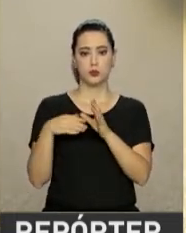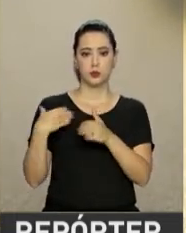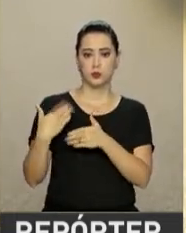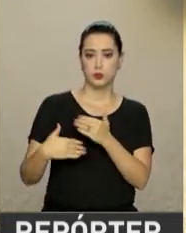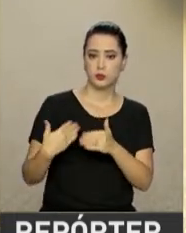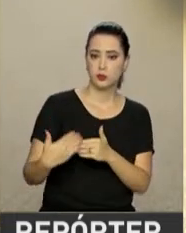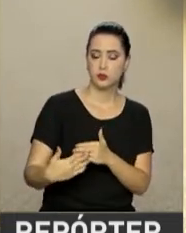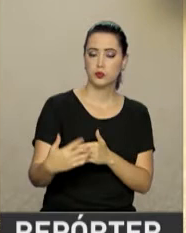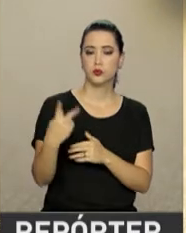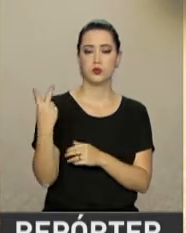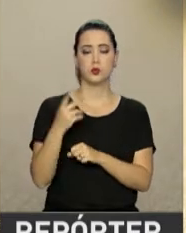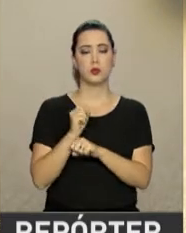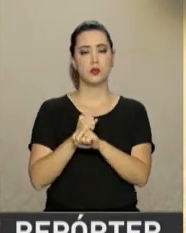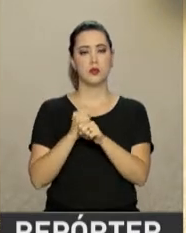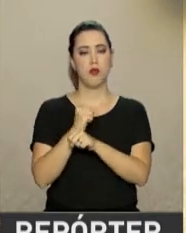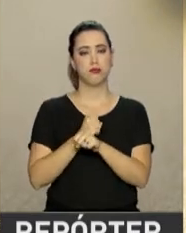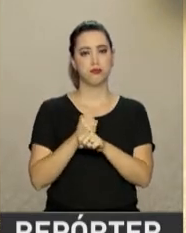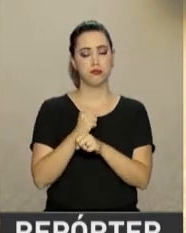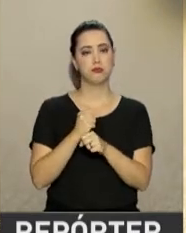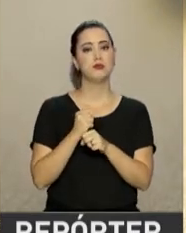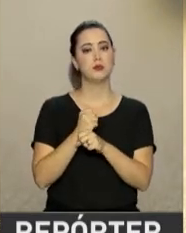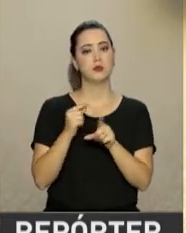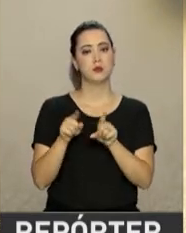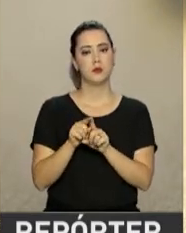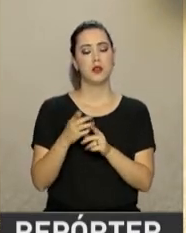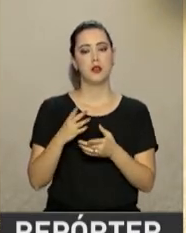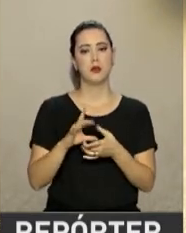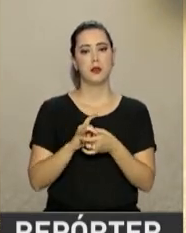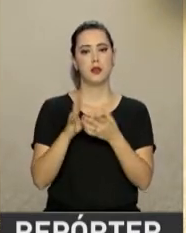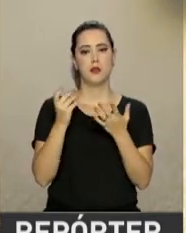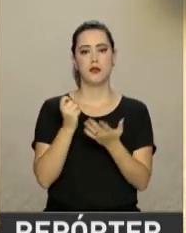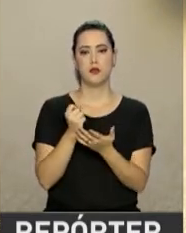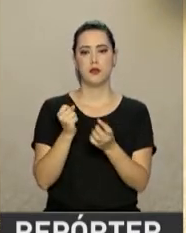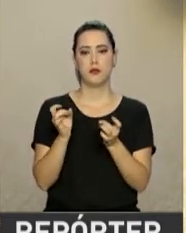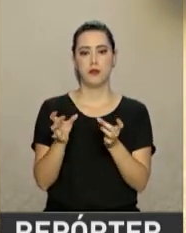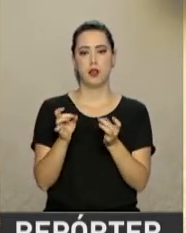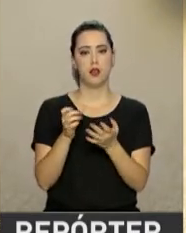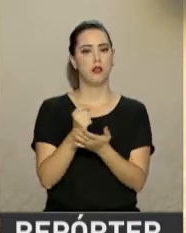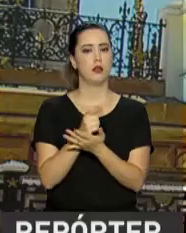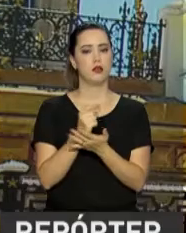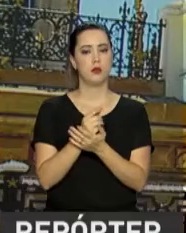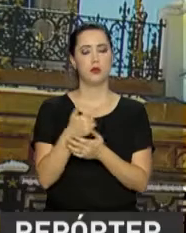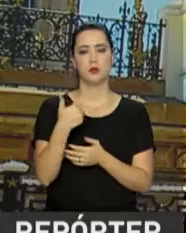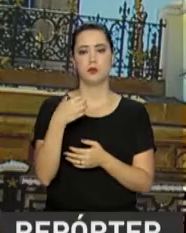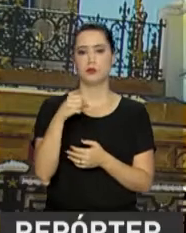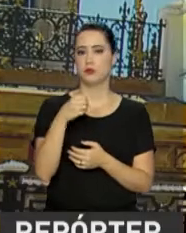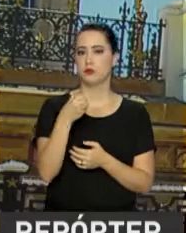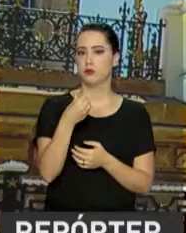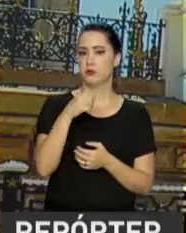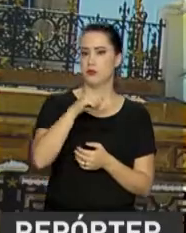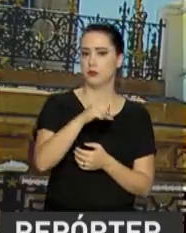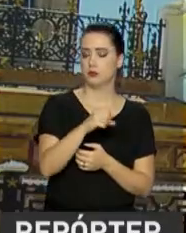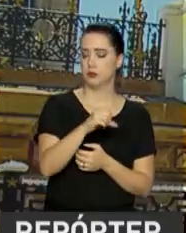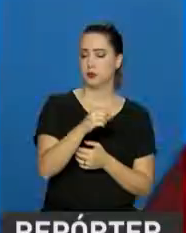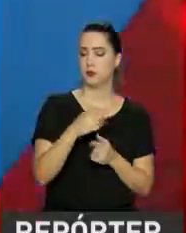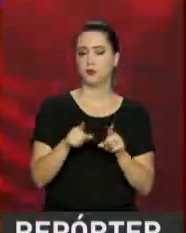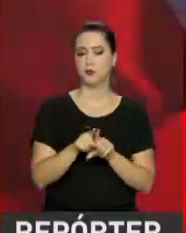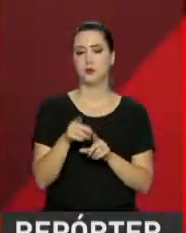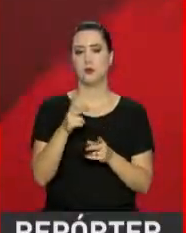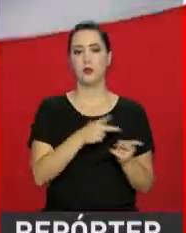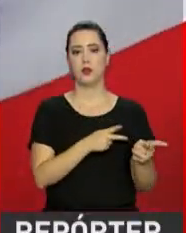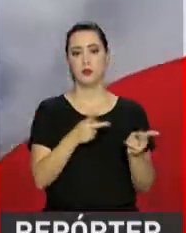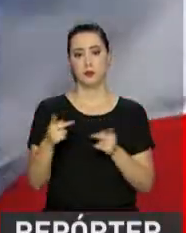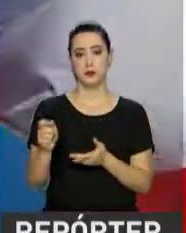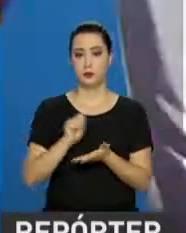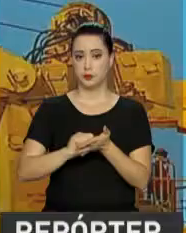países e ainda um acordo de livre comércio desde 1996 na visita de sebastian pinheiro vão ser